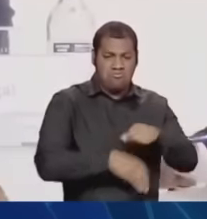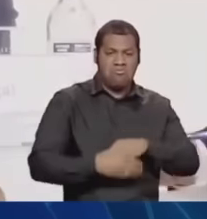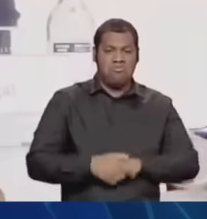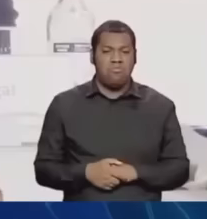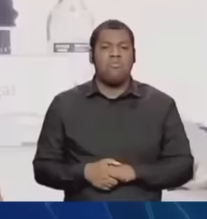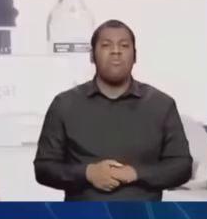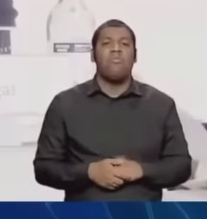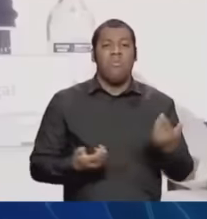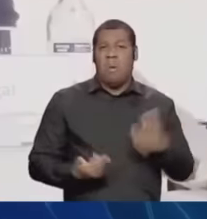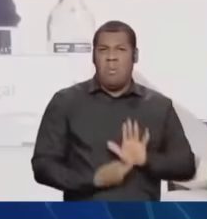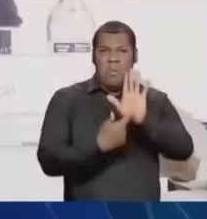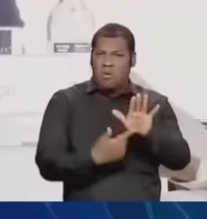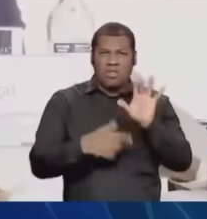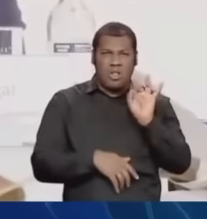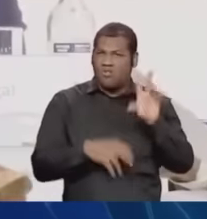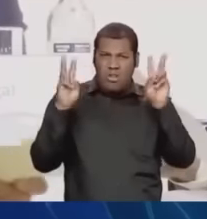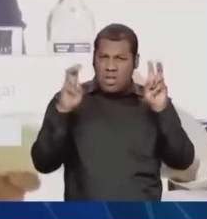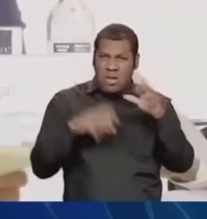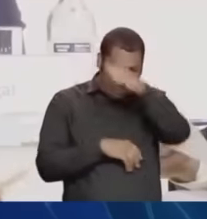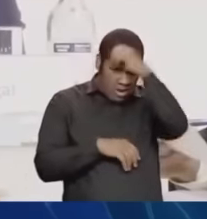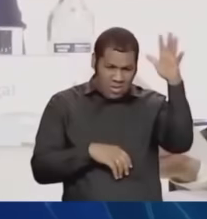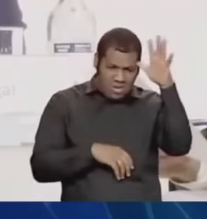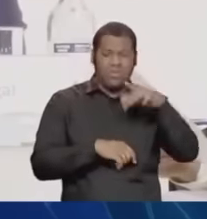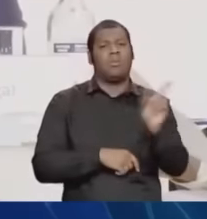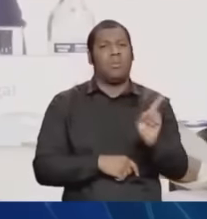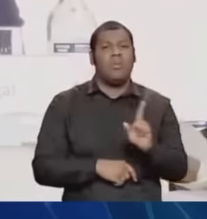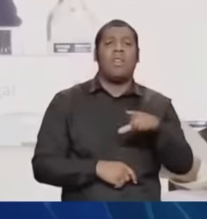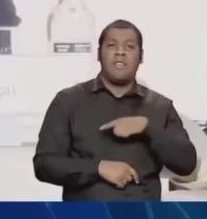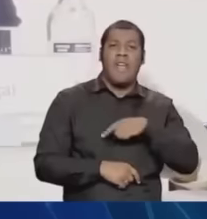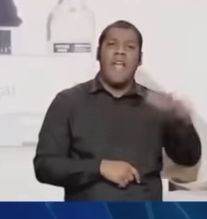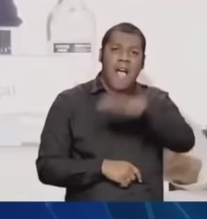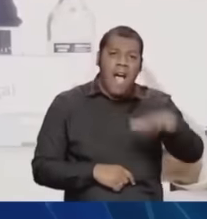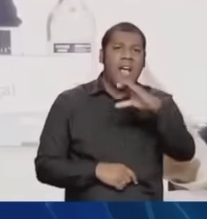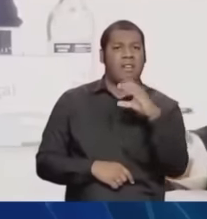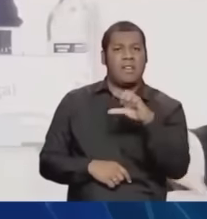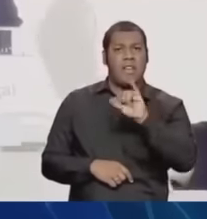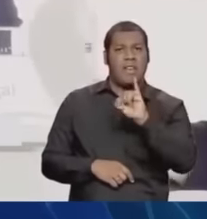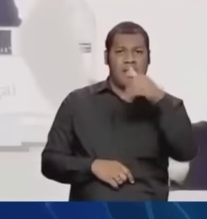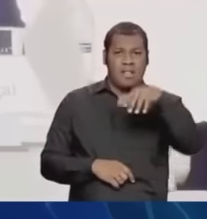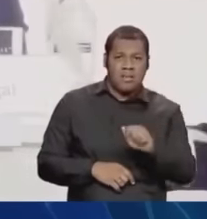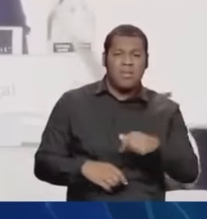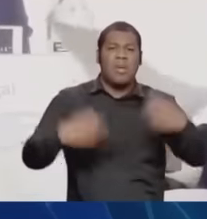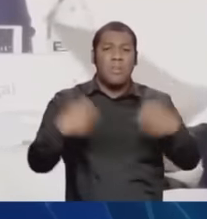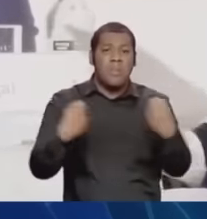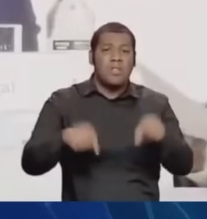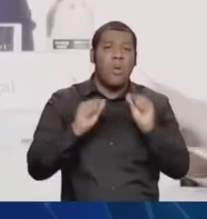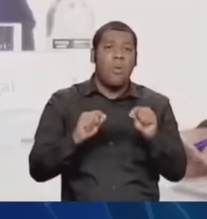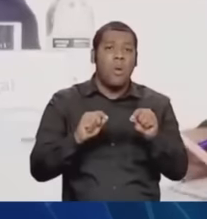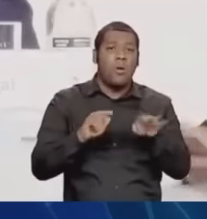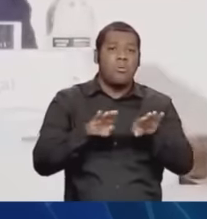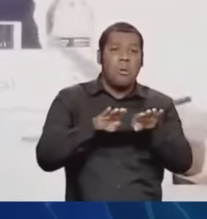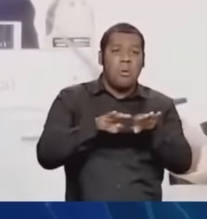falar somente da Amazônia. Eu vim aqui para falar que, junto com a questão climática, presidente Macron, nós temos que colocar a questão da desigualdade